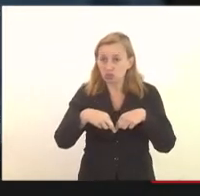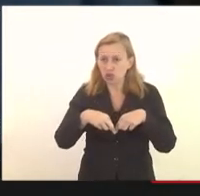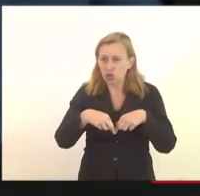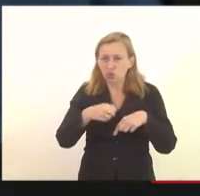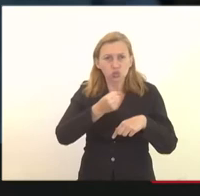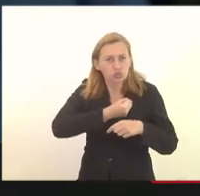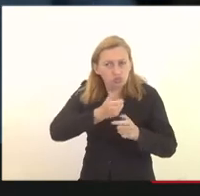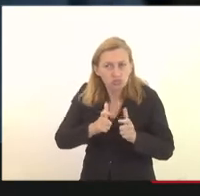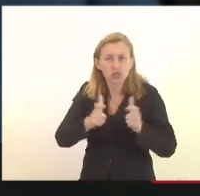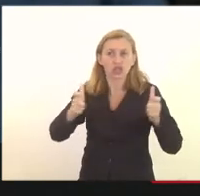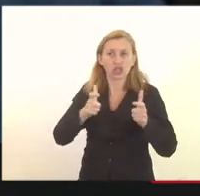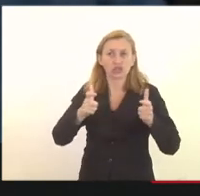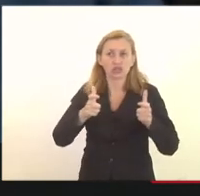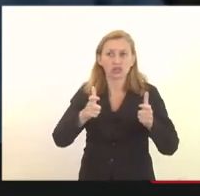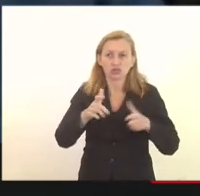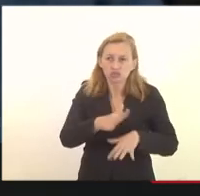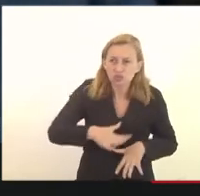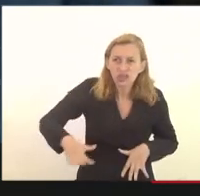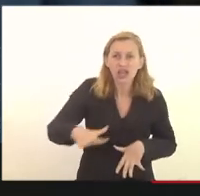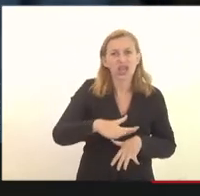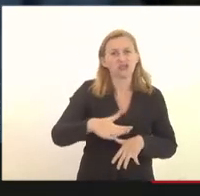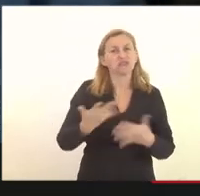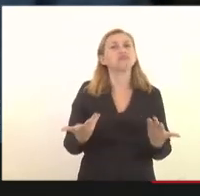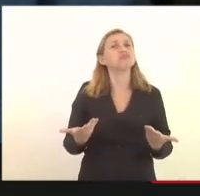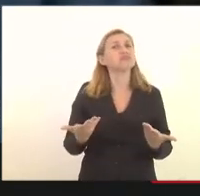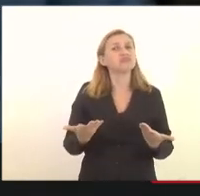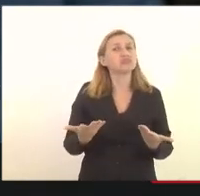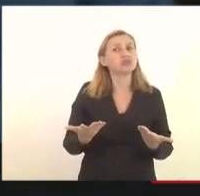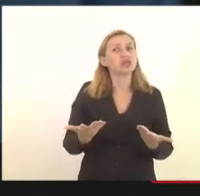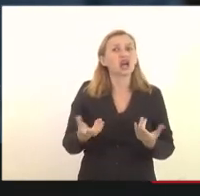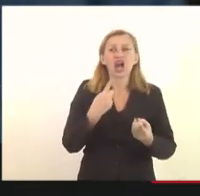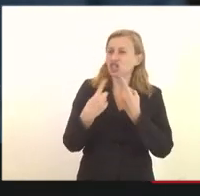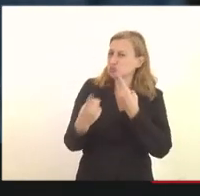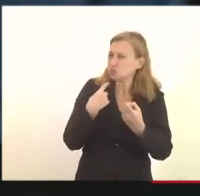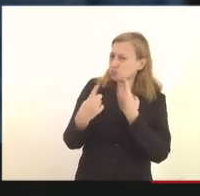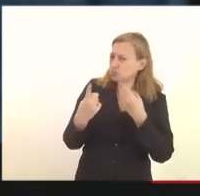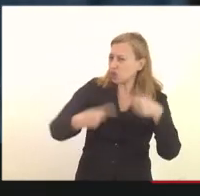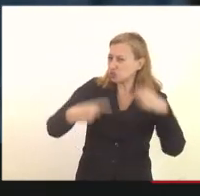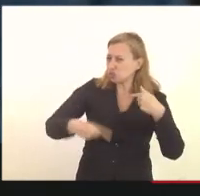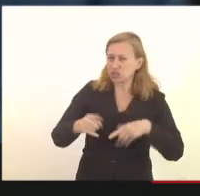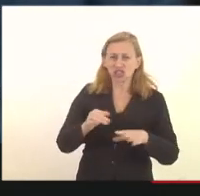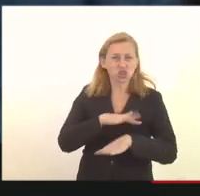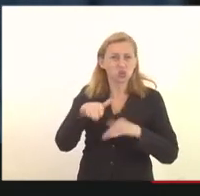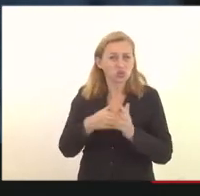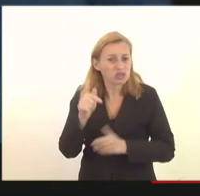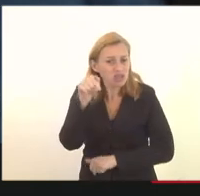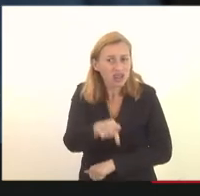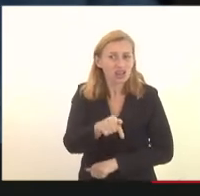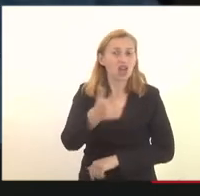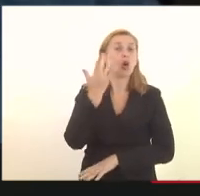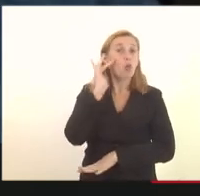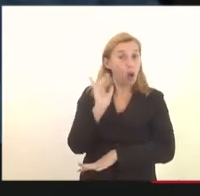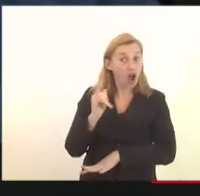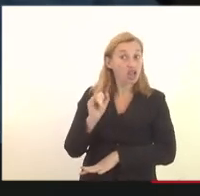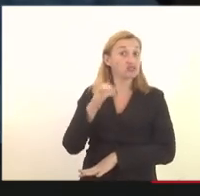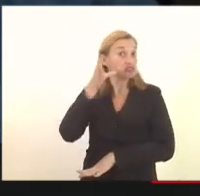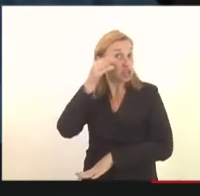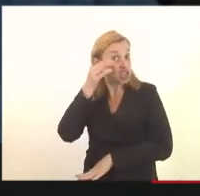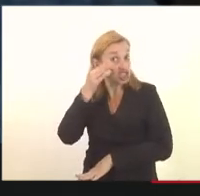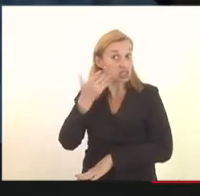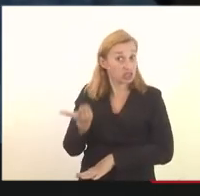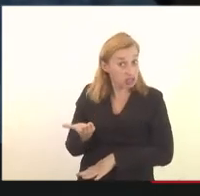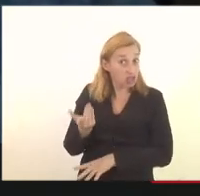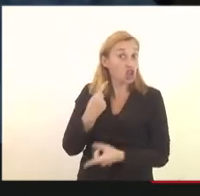Por quê? Um terreno inundado. Então, as críticas estão todas ali. Eu acho que seria muito interessante, se